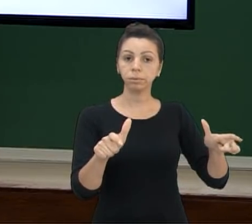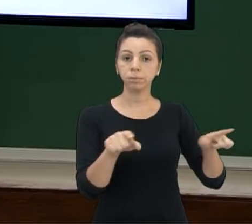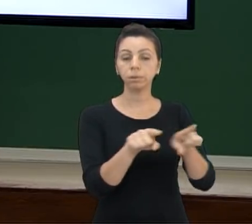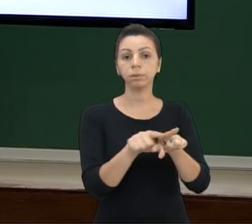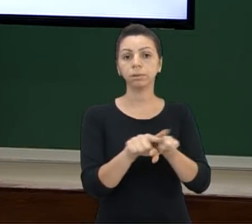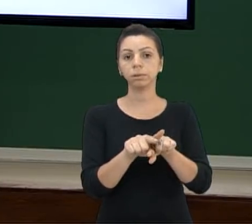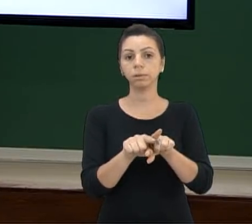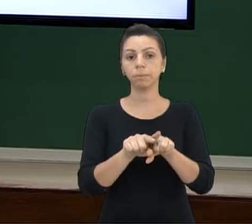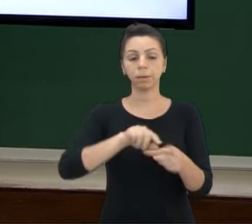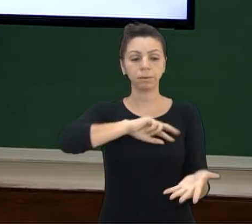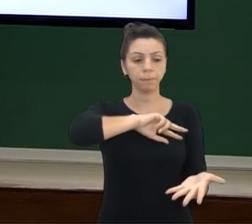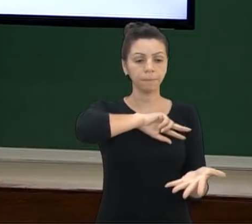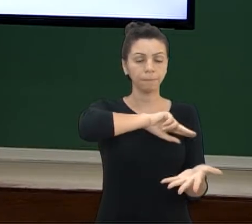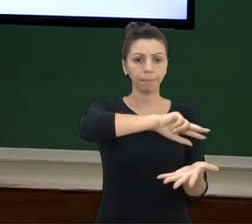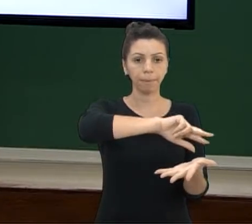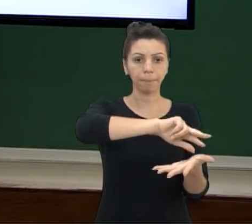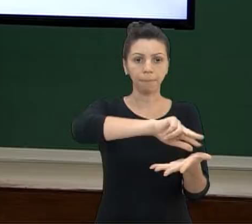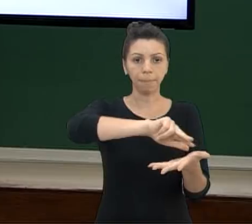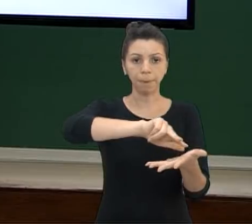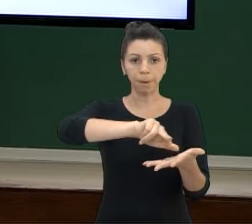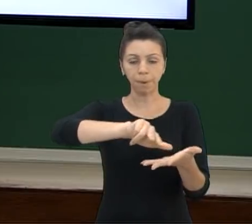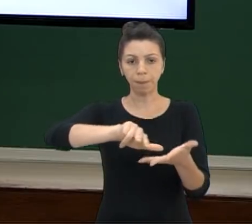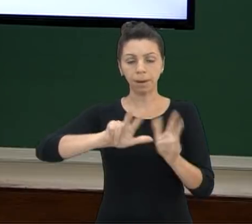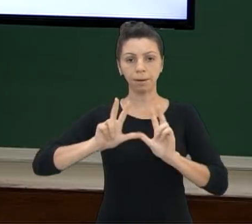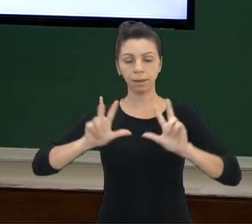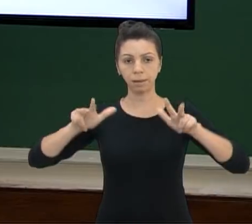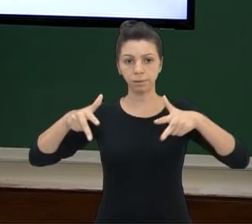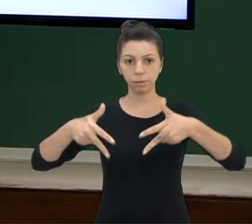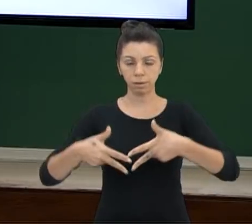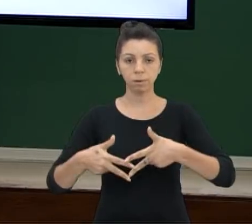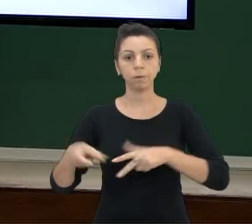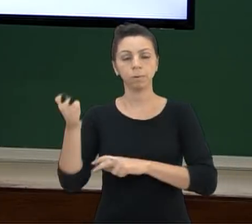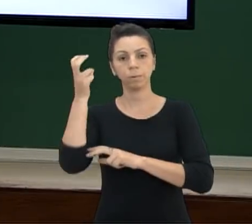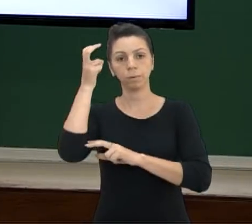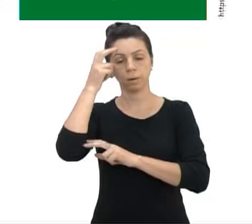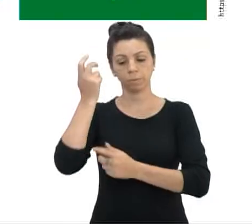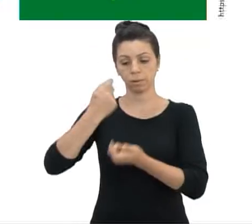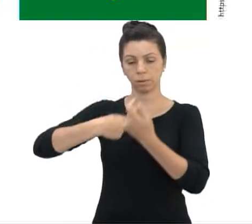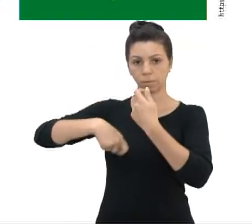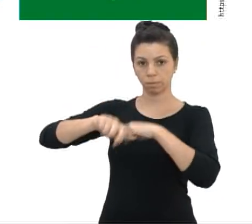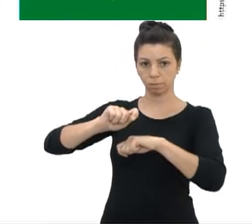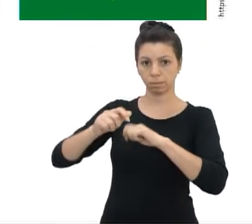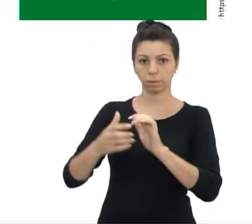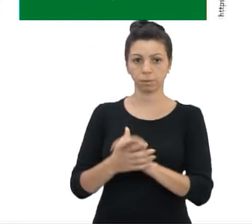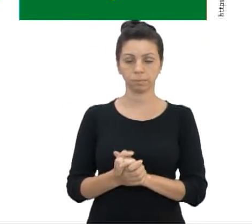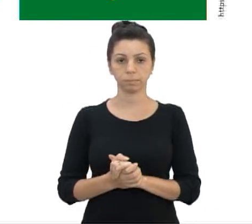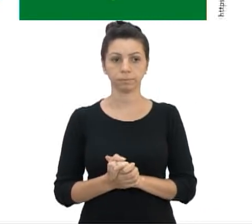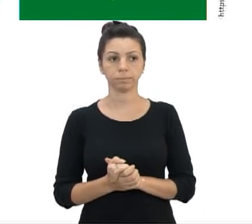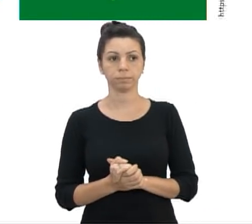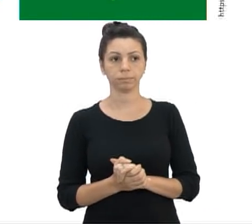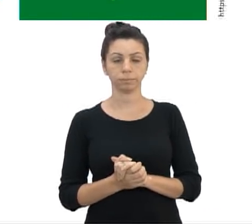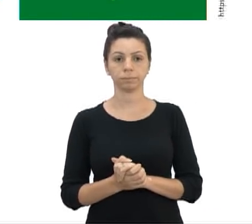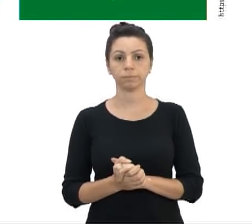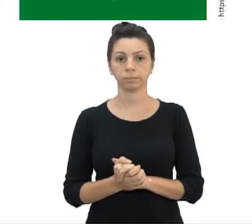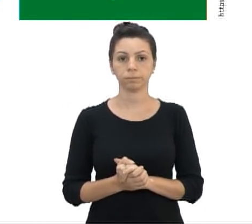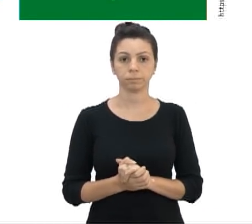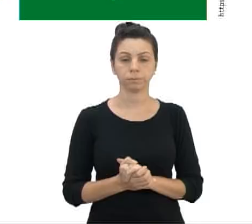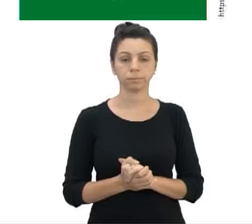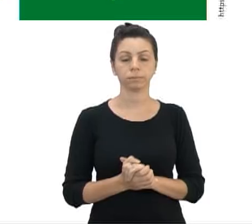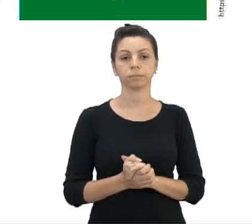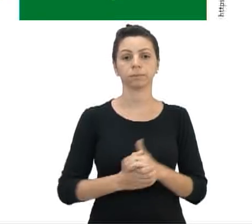de uma grande diversidade étnica, cultural e econômica. Olha lá na tela, maior país da América do Sul